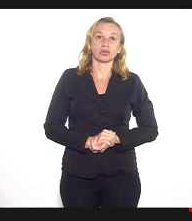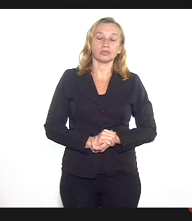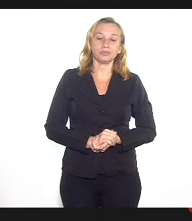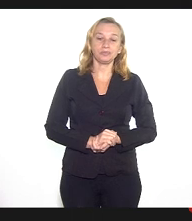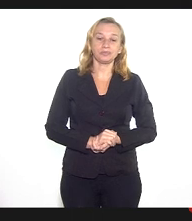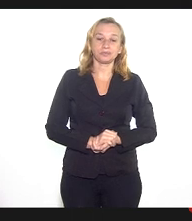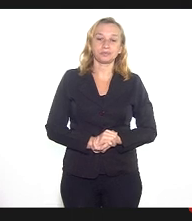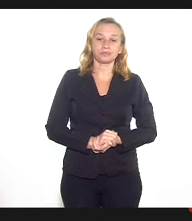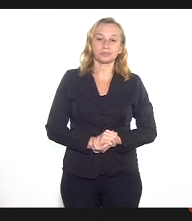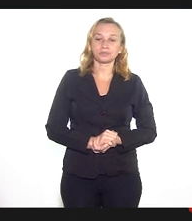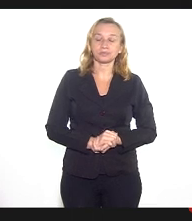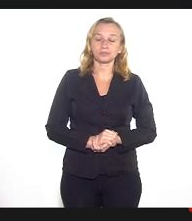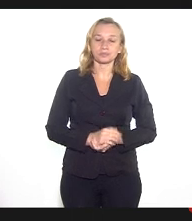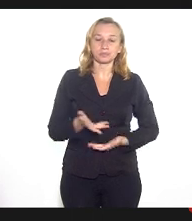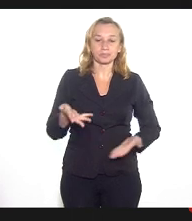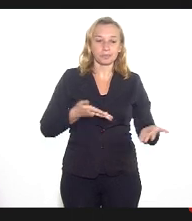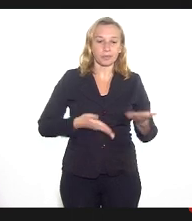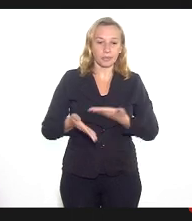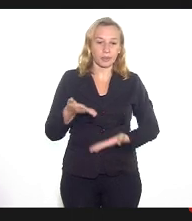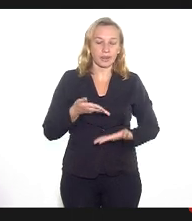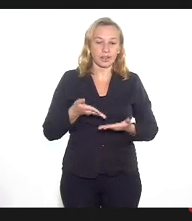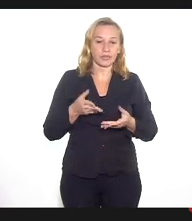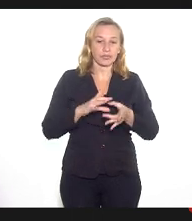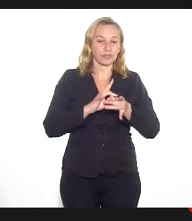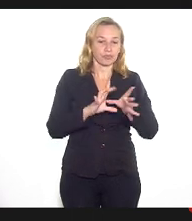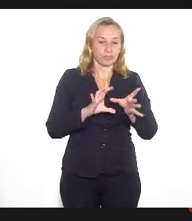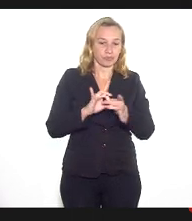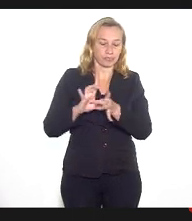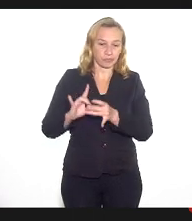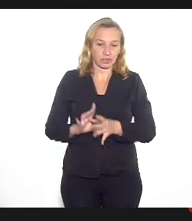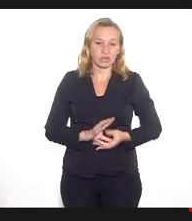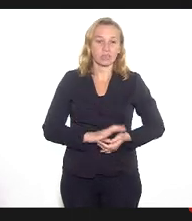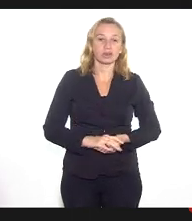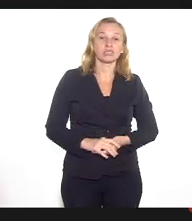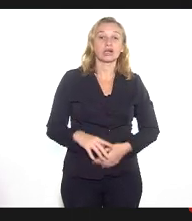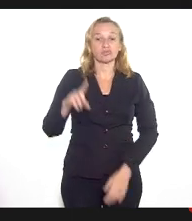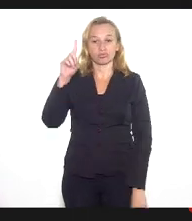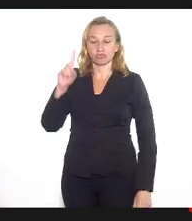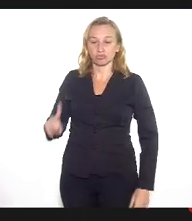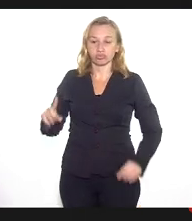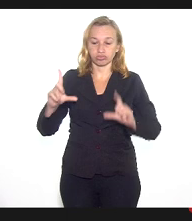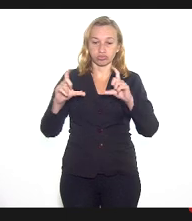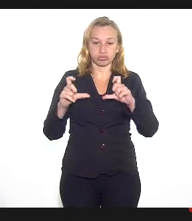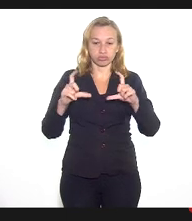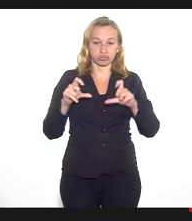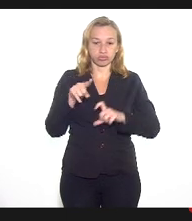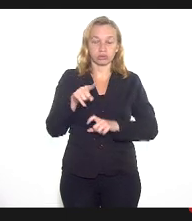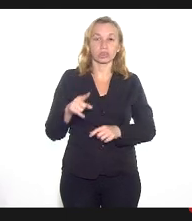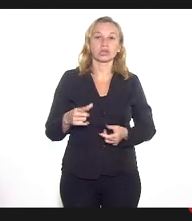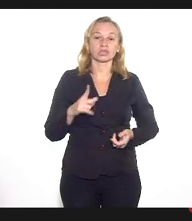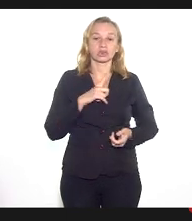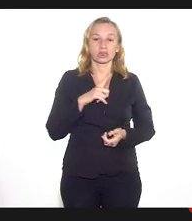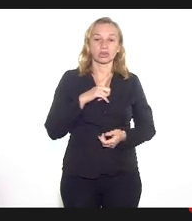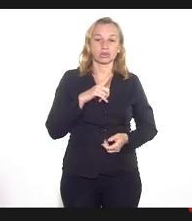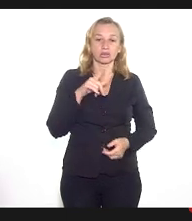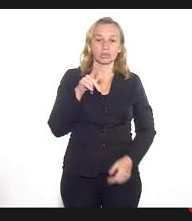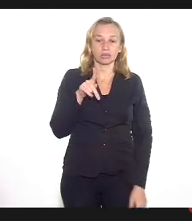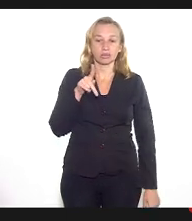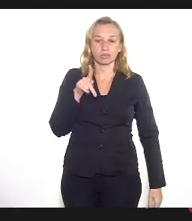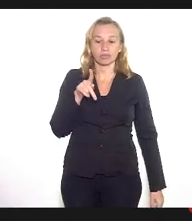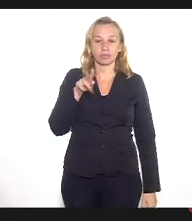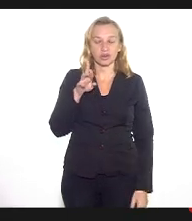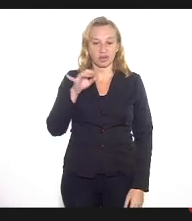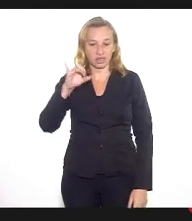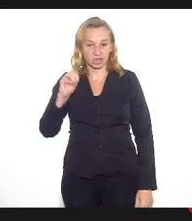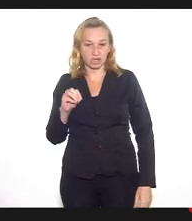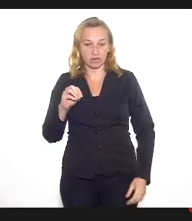a nossa participação independente dos parceiros, e na figura à direita a gente tem aqueles ativos nos quais somos parceiros